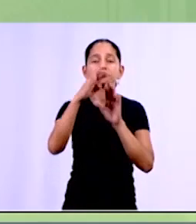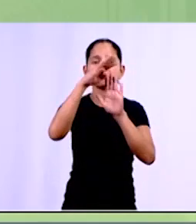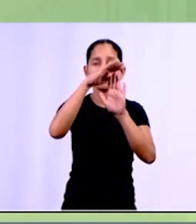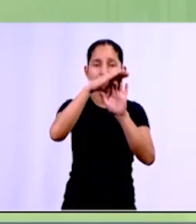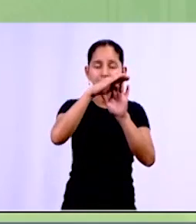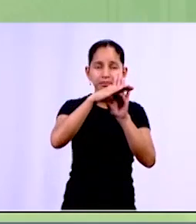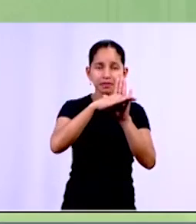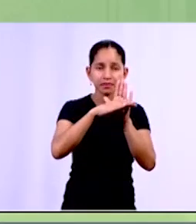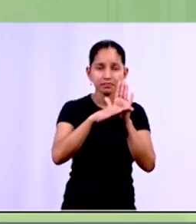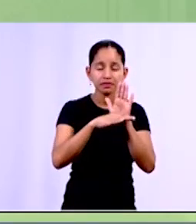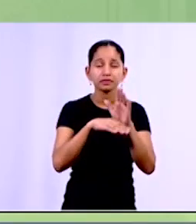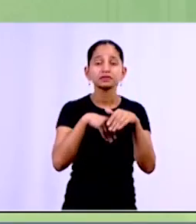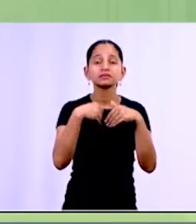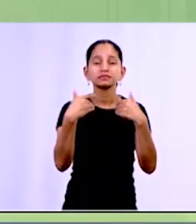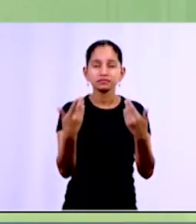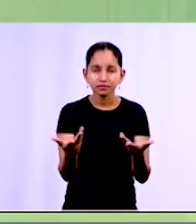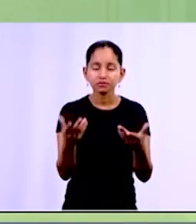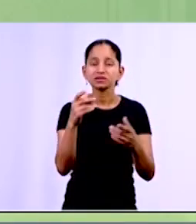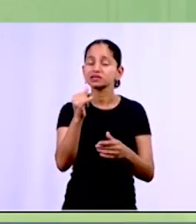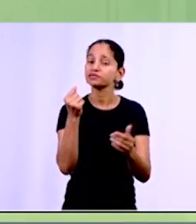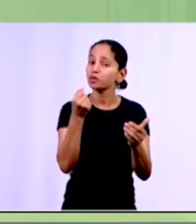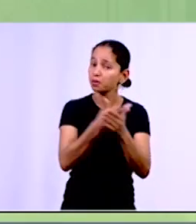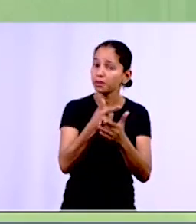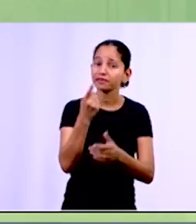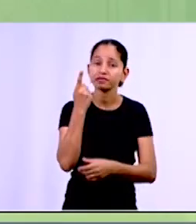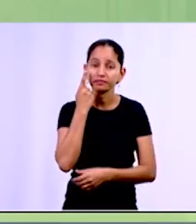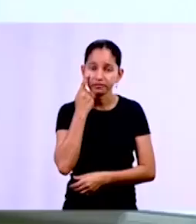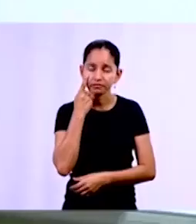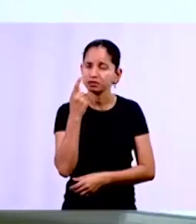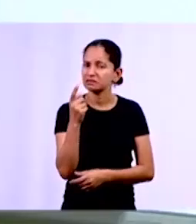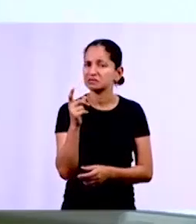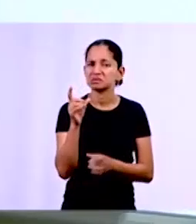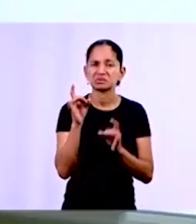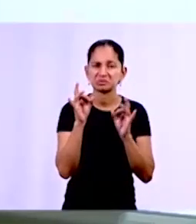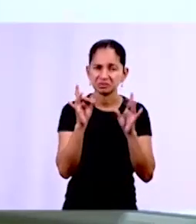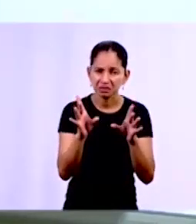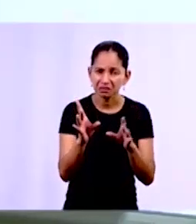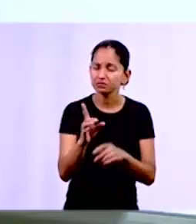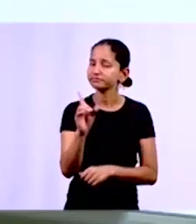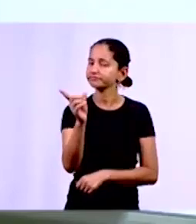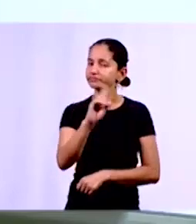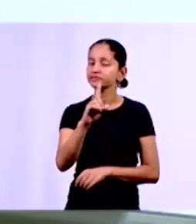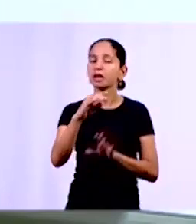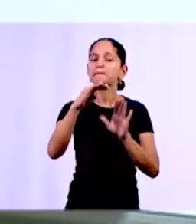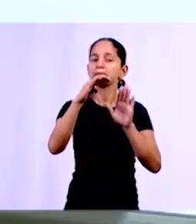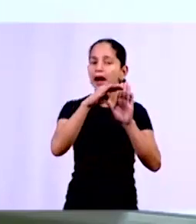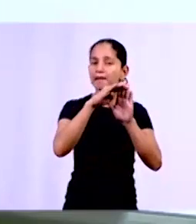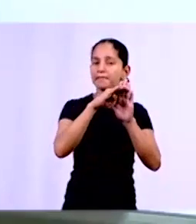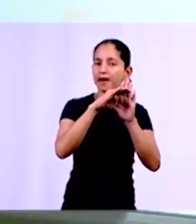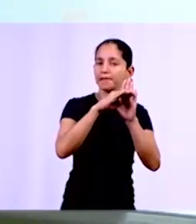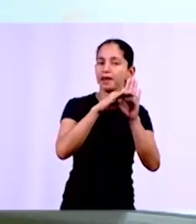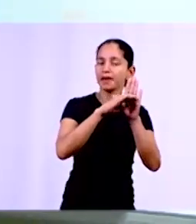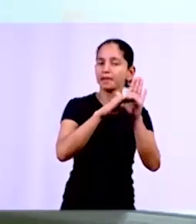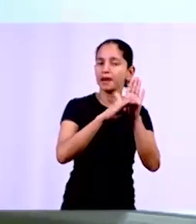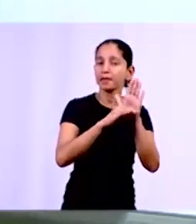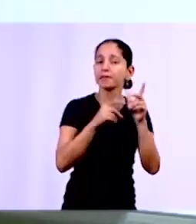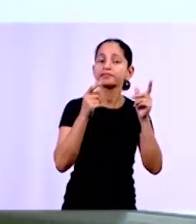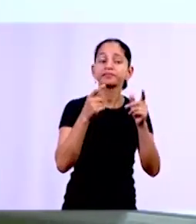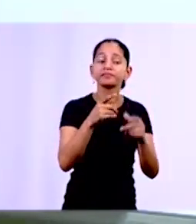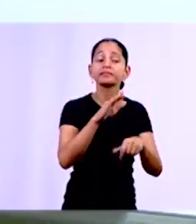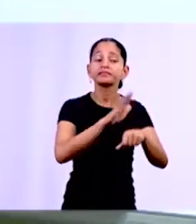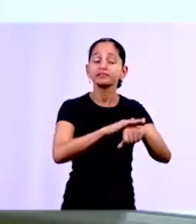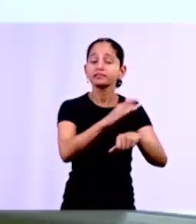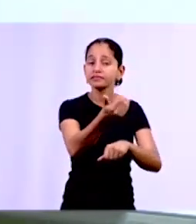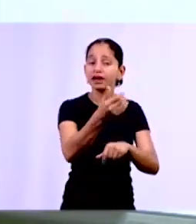cada um desses. Então, na próxima vez que você for comprar o seu computador, você vai falar, eu não quero só esse processador, eu quero um processador assim assado. Eu não quero só essa memória, eu